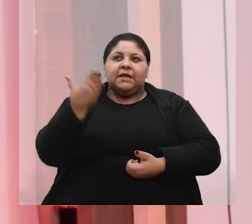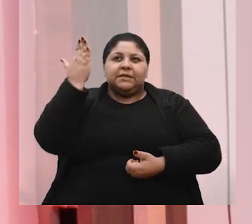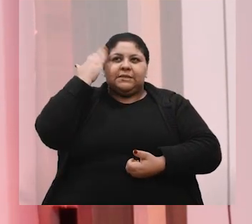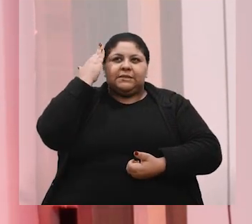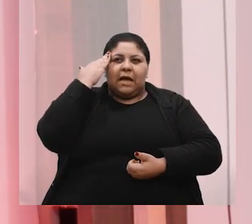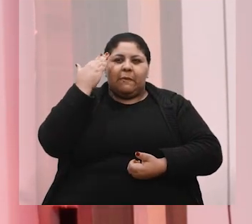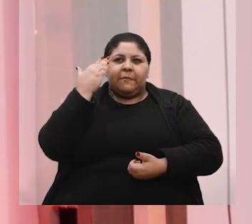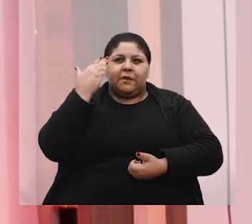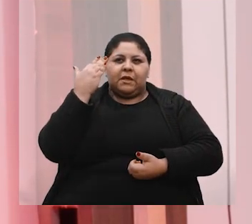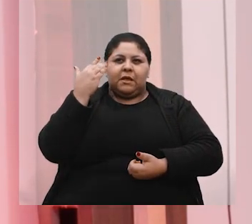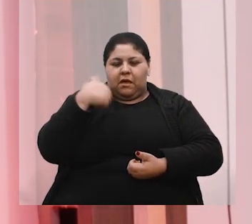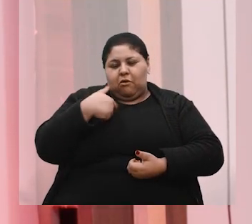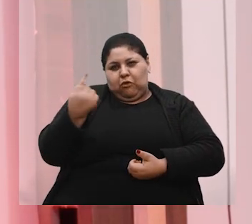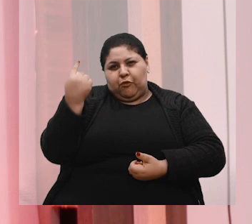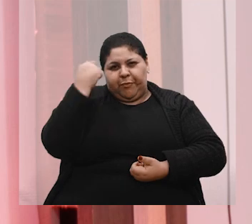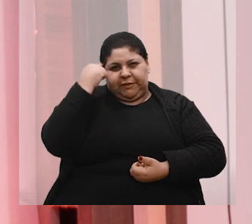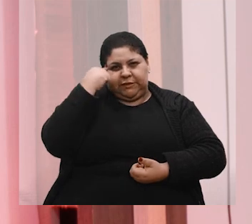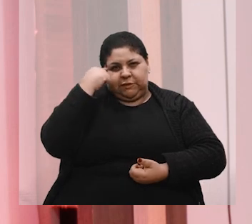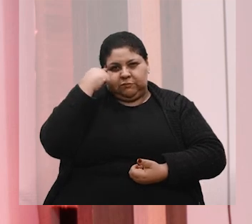estava pensando,